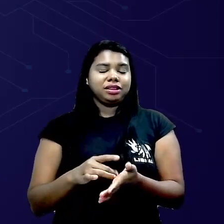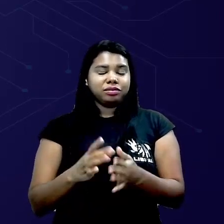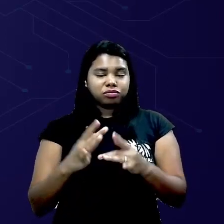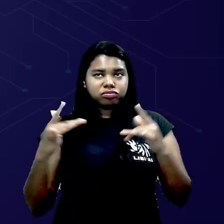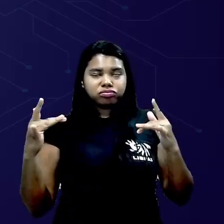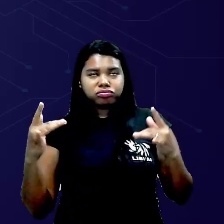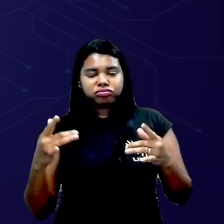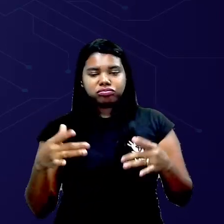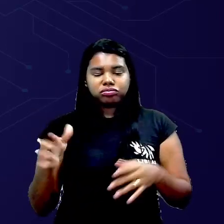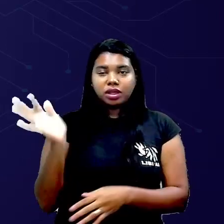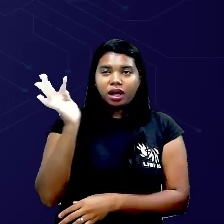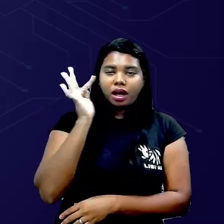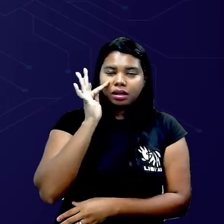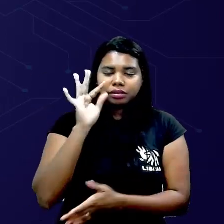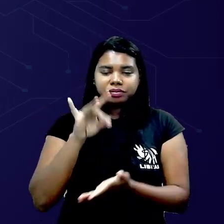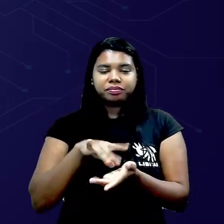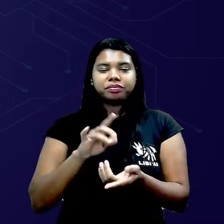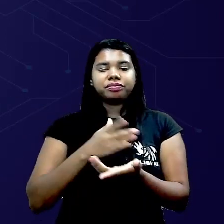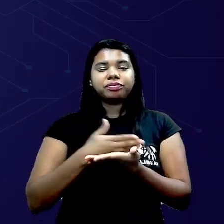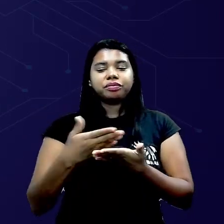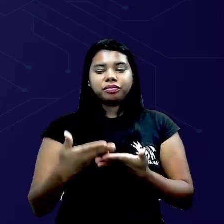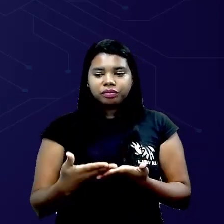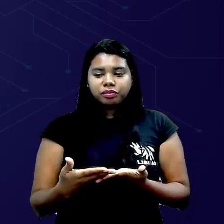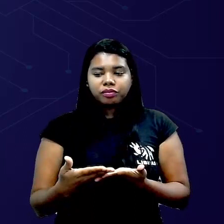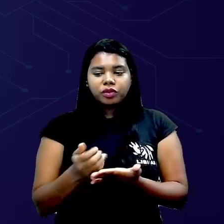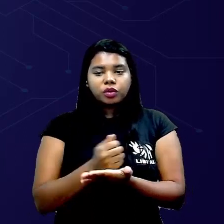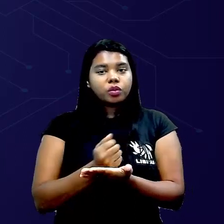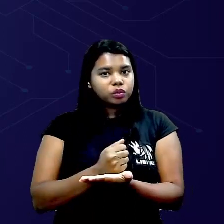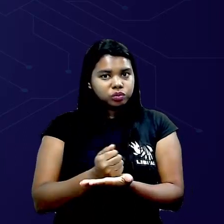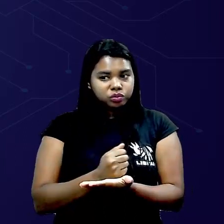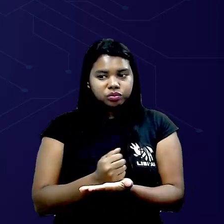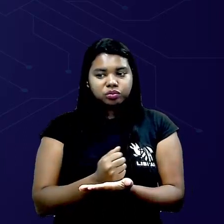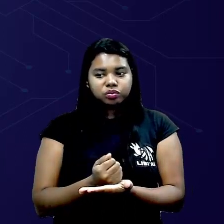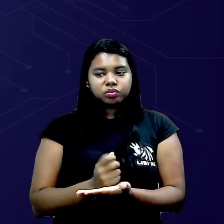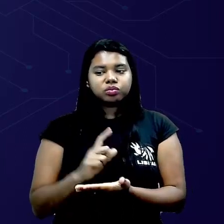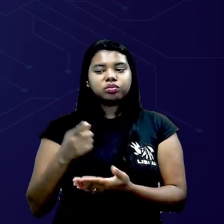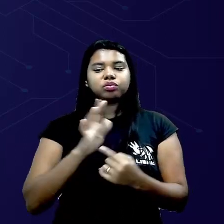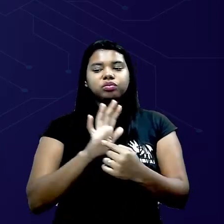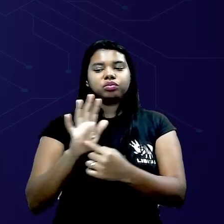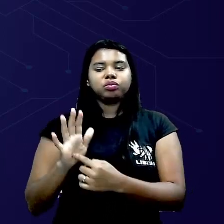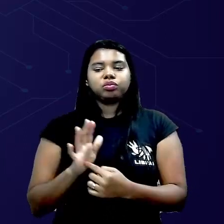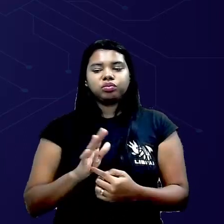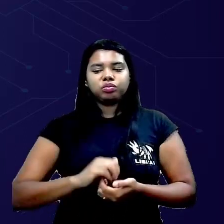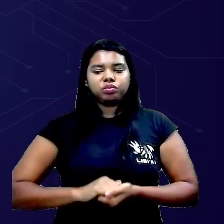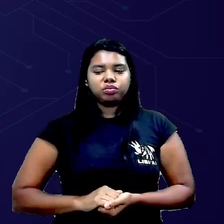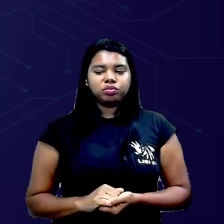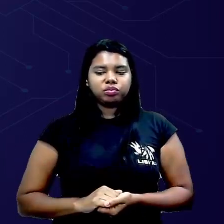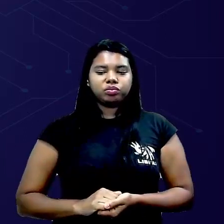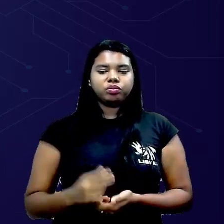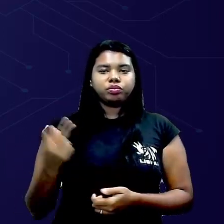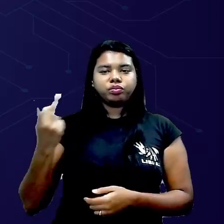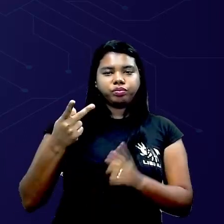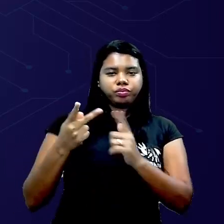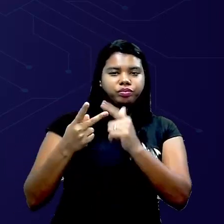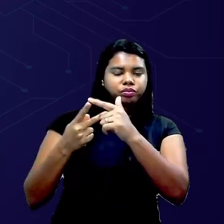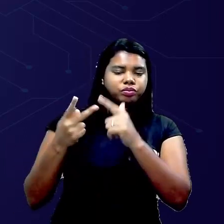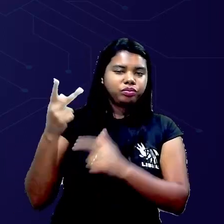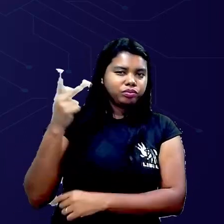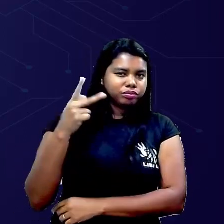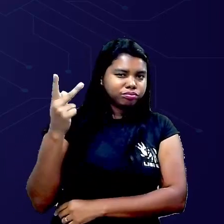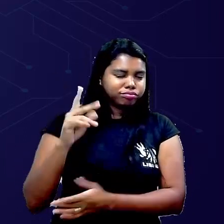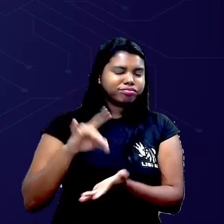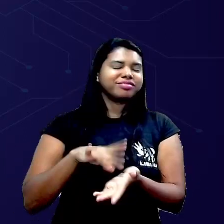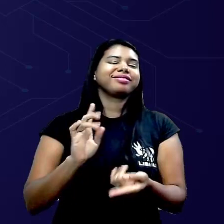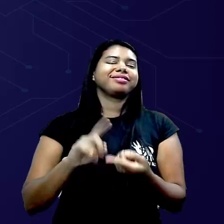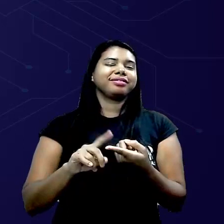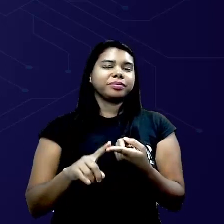impressionante. Inclusive, ele começou apenas como um jogo, não foi isso, Beca? E depois se tornou... Né? Não, todas as duas, assim, elas foram,